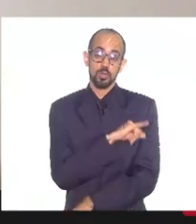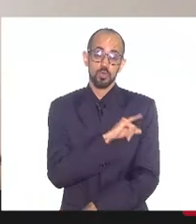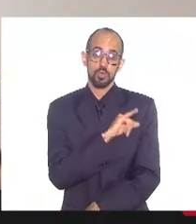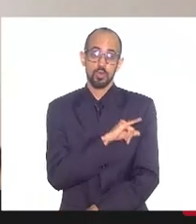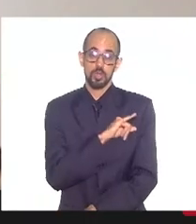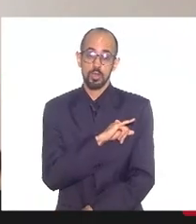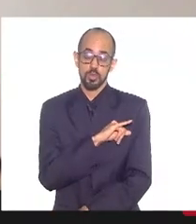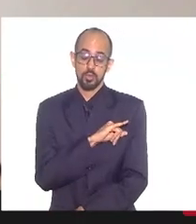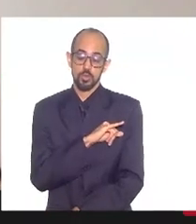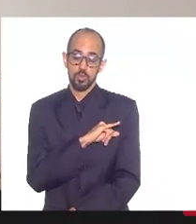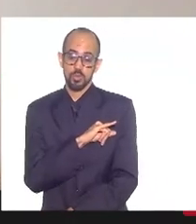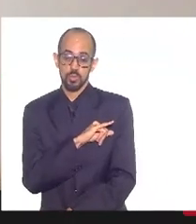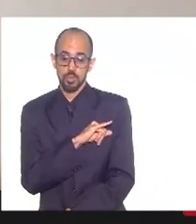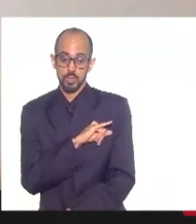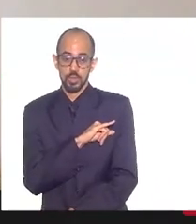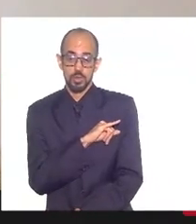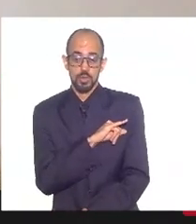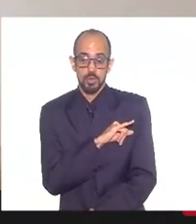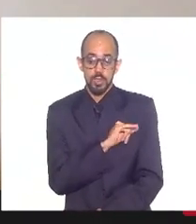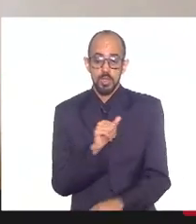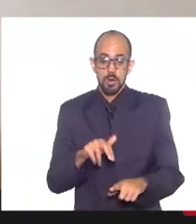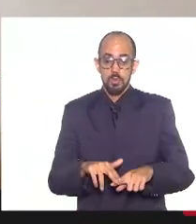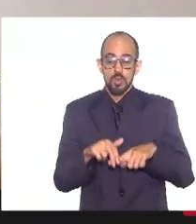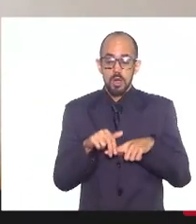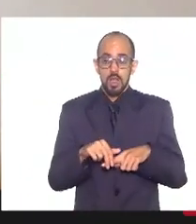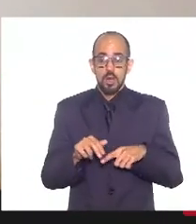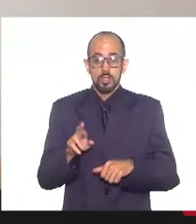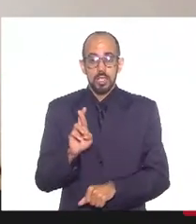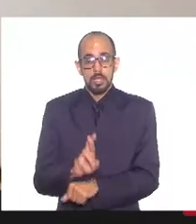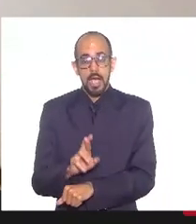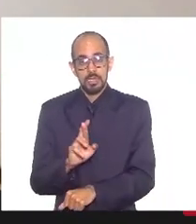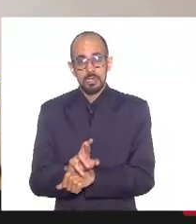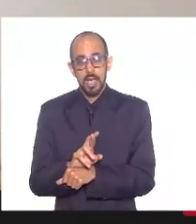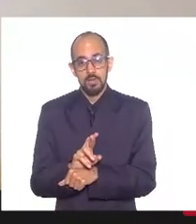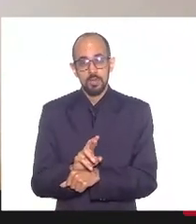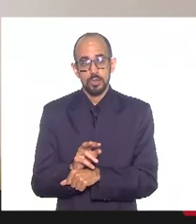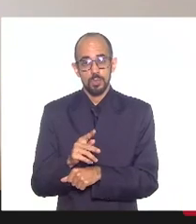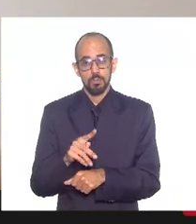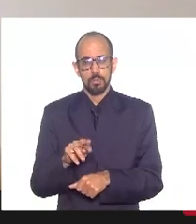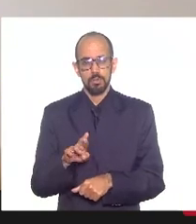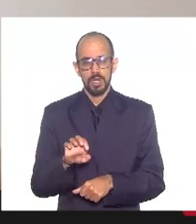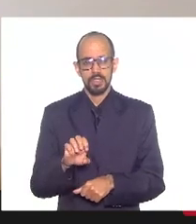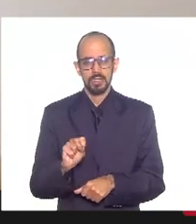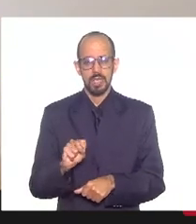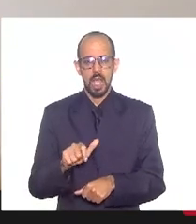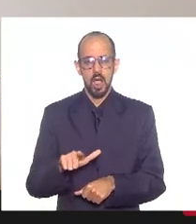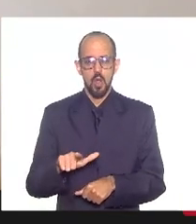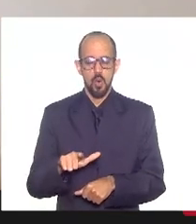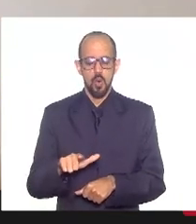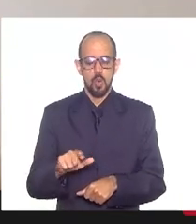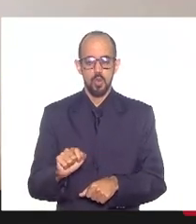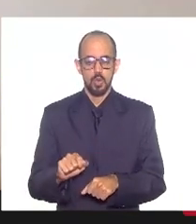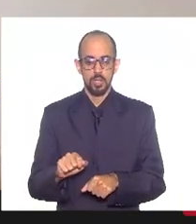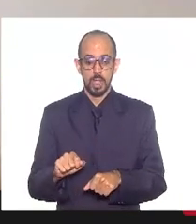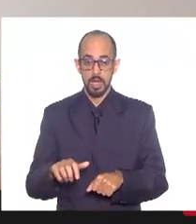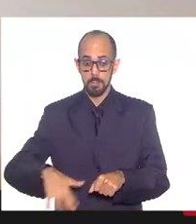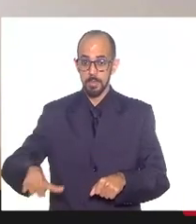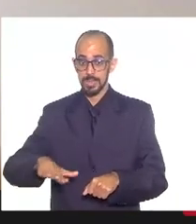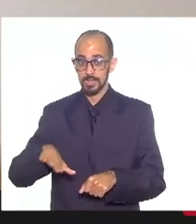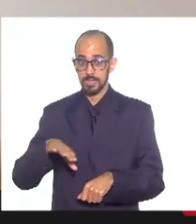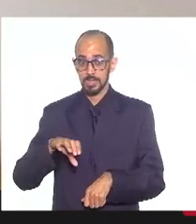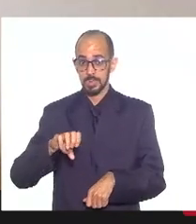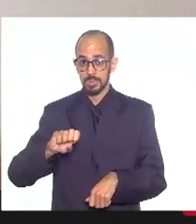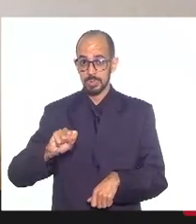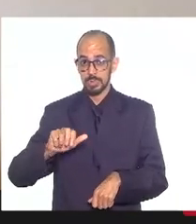partir das reservas de pré-sal. As reservas de pré-sal, elas estão tanto na Bacia de Santos como na Bacia de